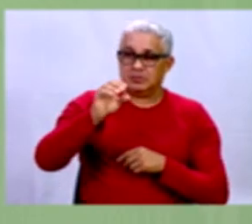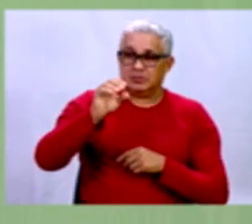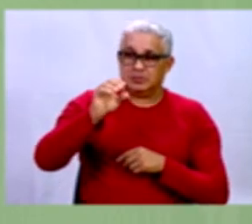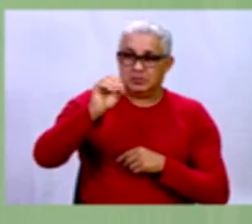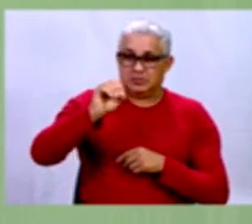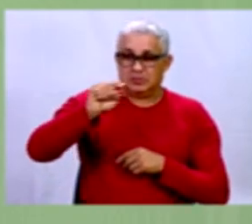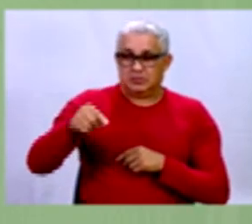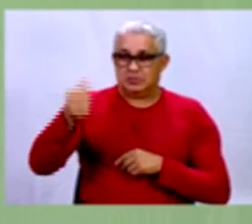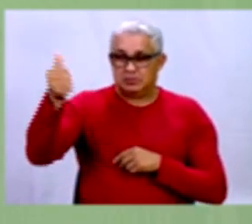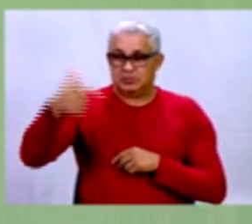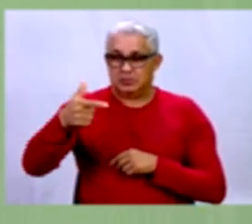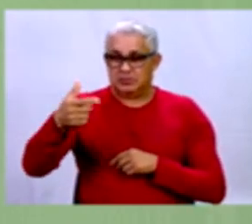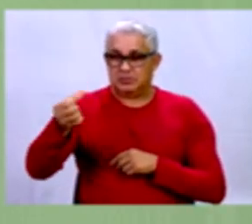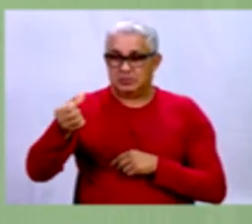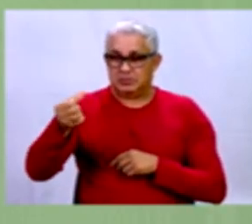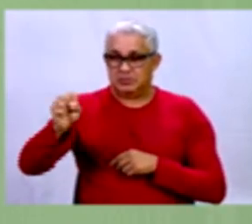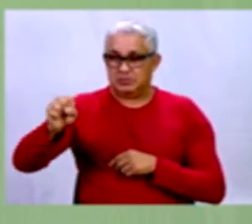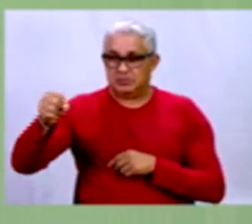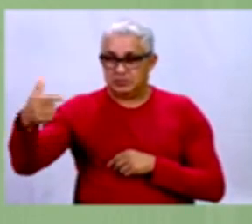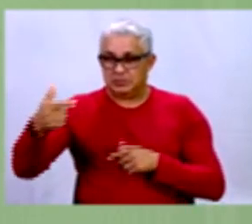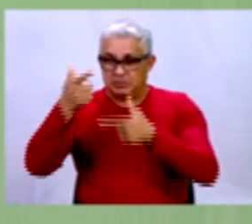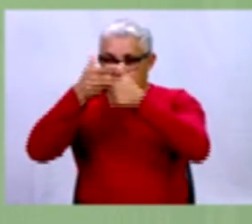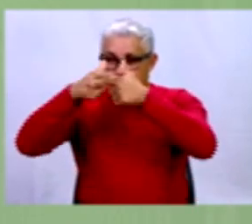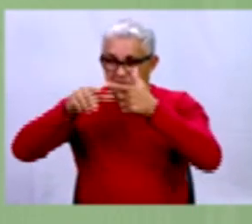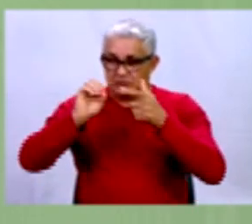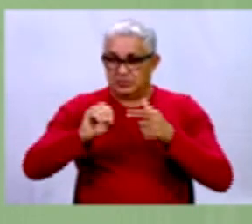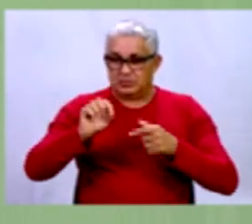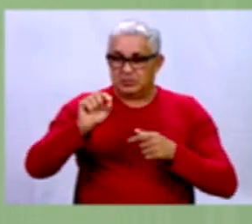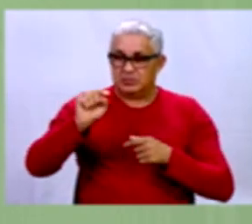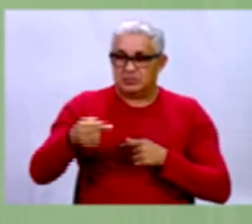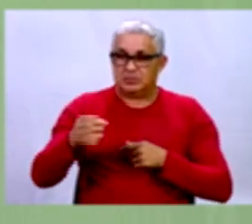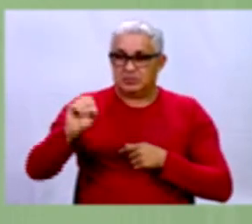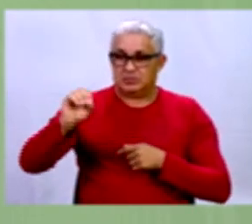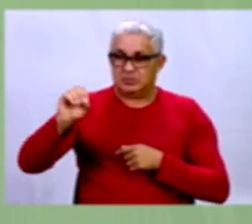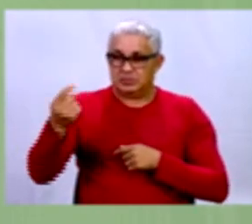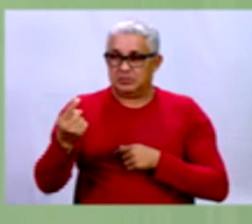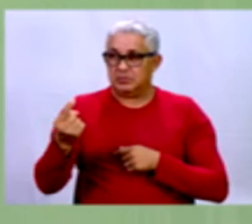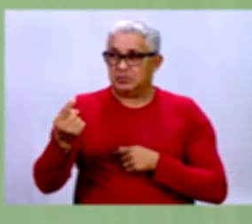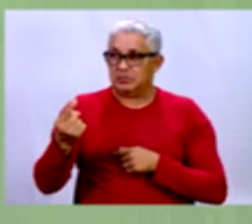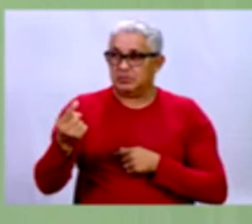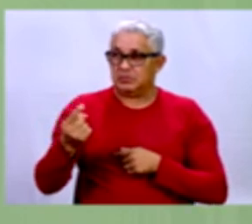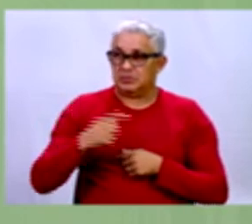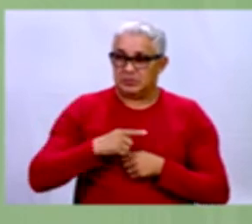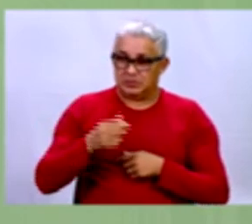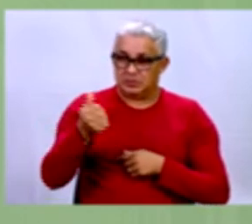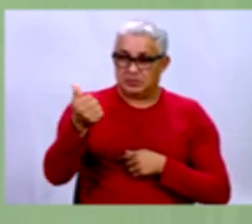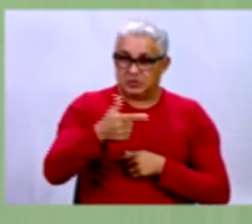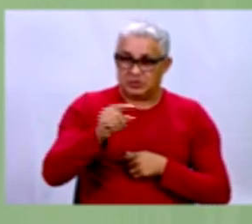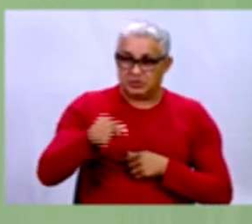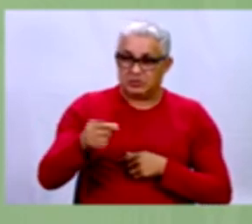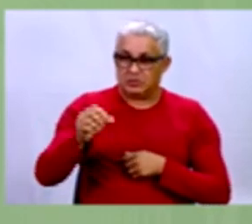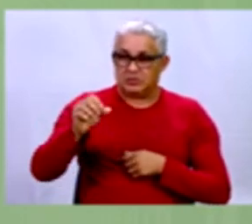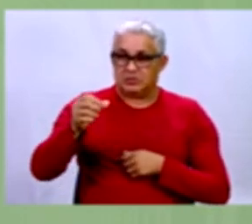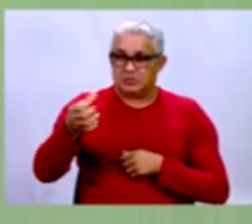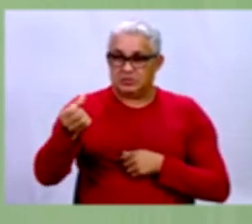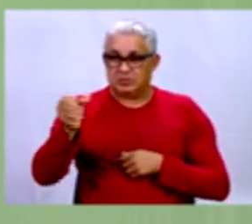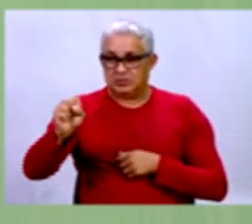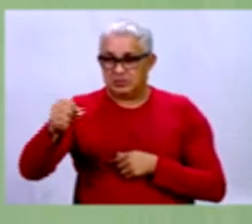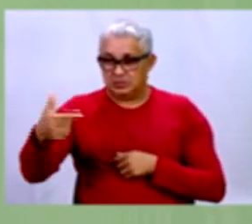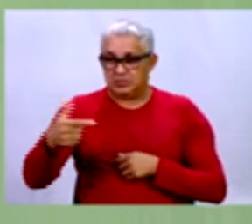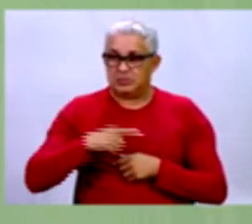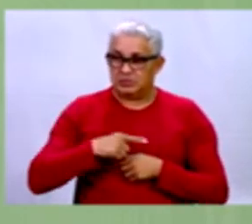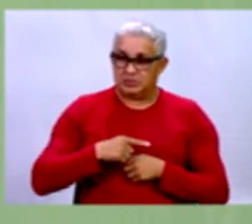0,12682. E quando a gente divide isso por 0,01, a gente tem 12,682.